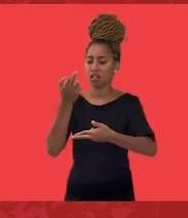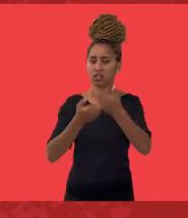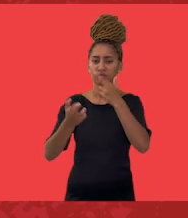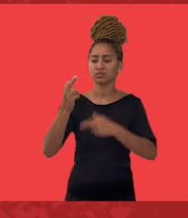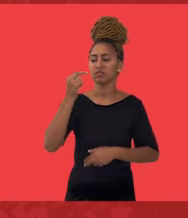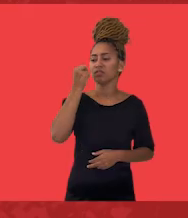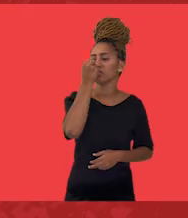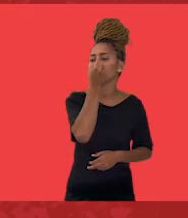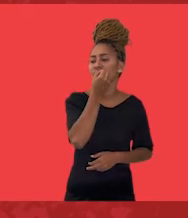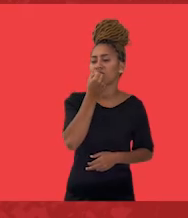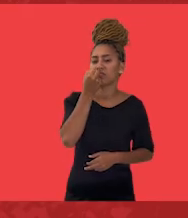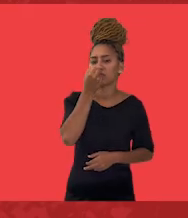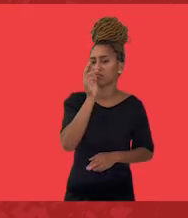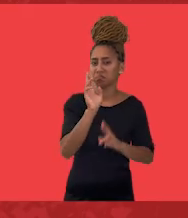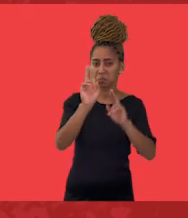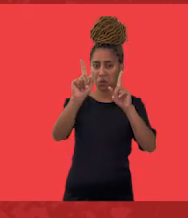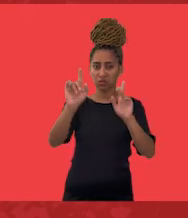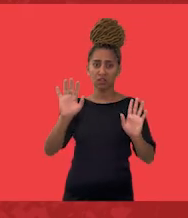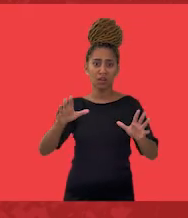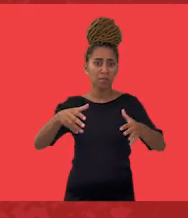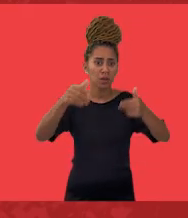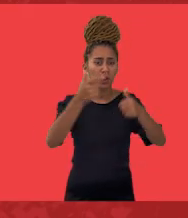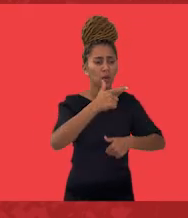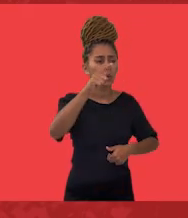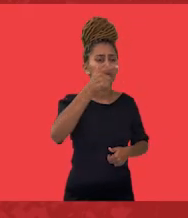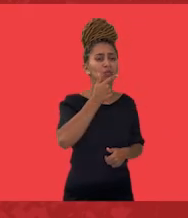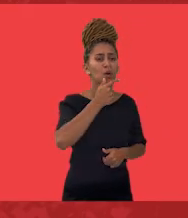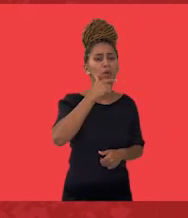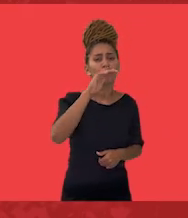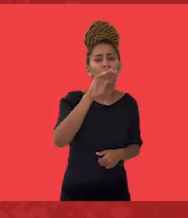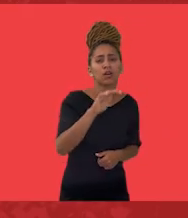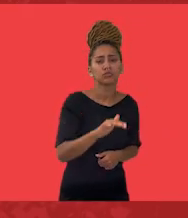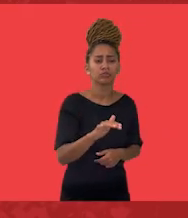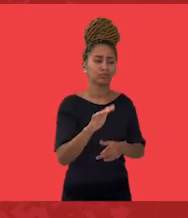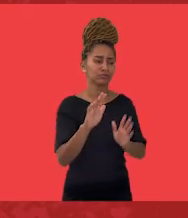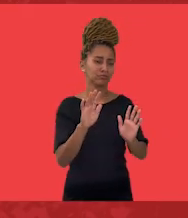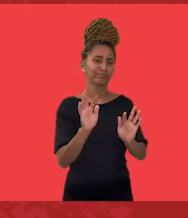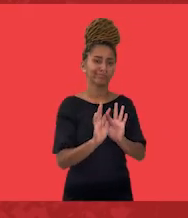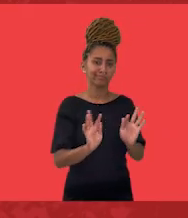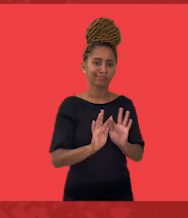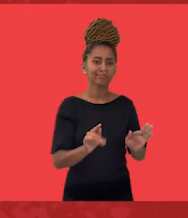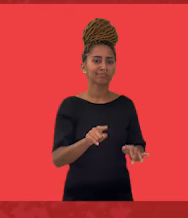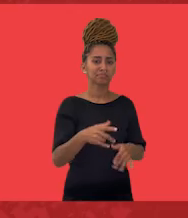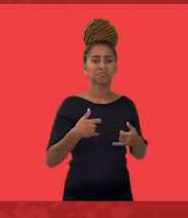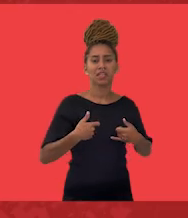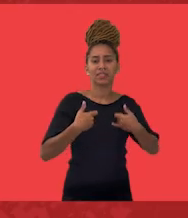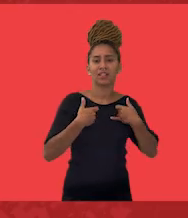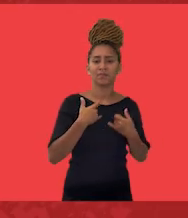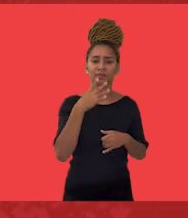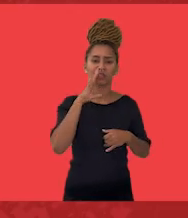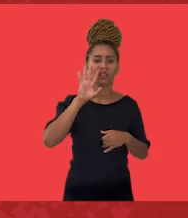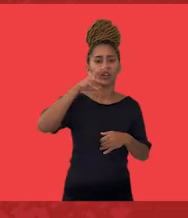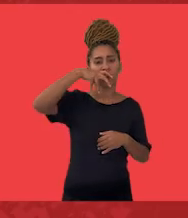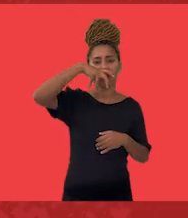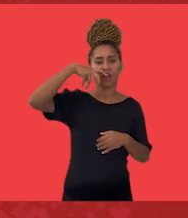previsíveis. A cena da cartomante não convence. O orçamento é baixo, quase nulo.